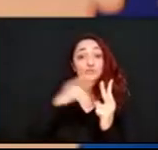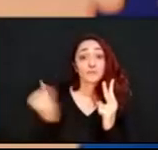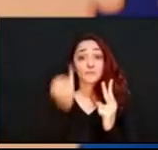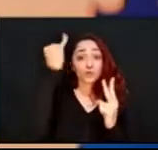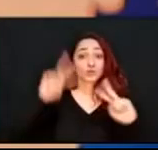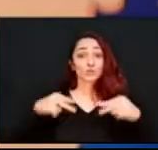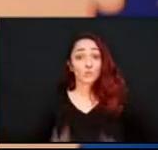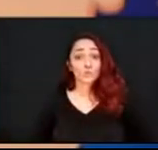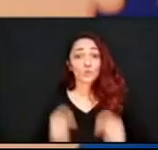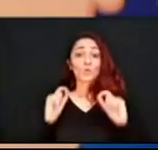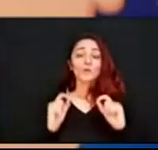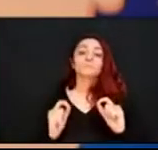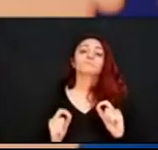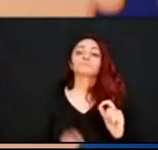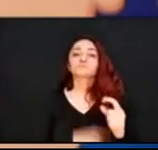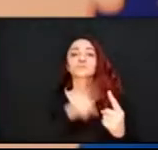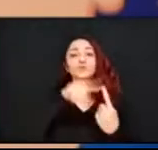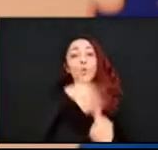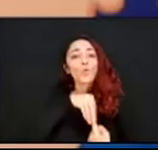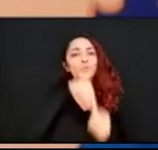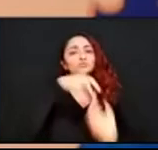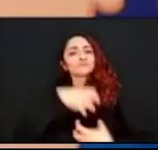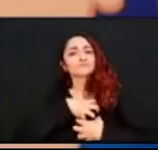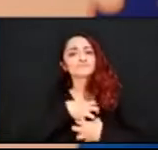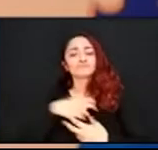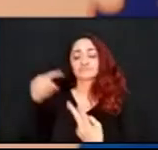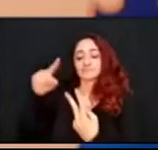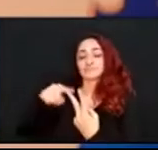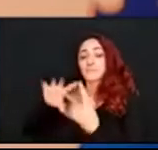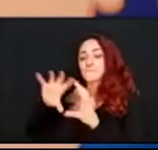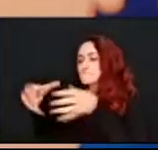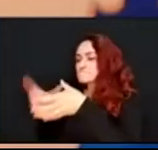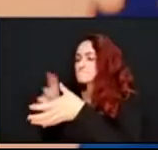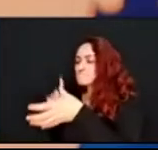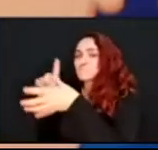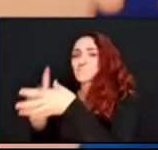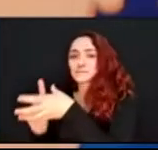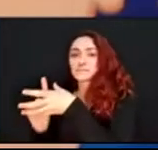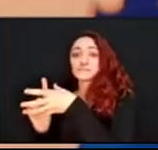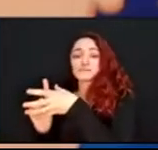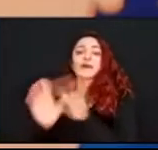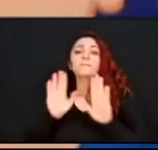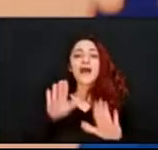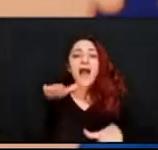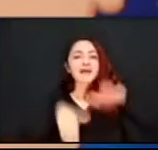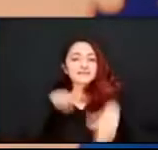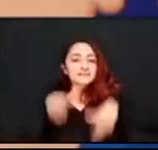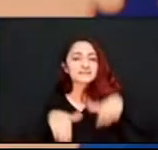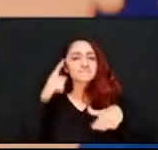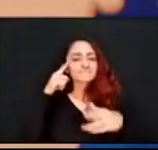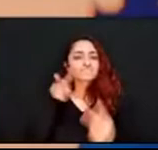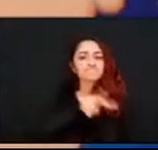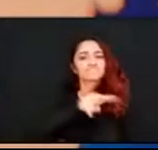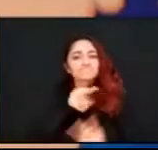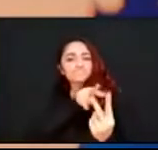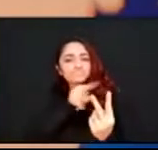pertencer e quantas vezes eu coloco em jogo ser único para pertencer né e quantas vezes eu